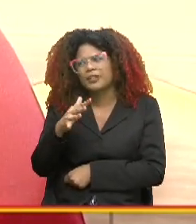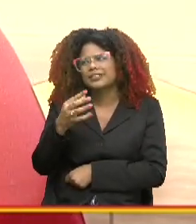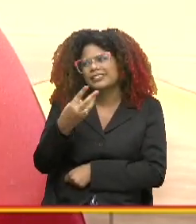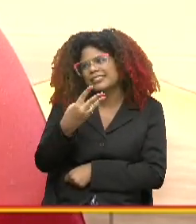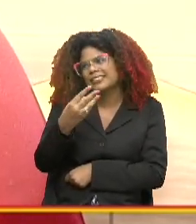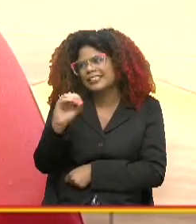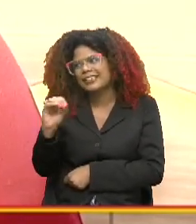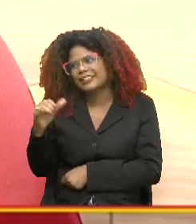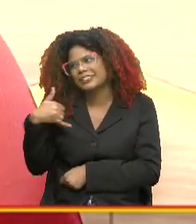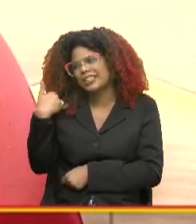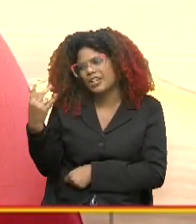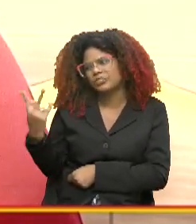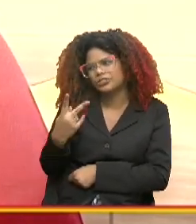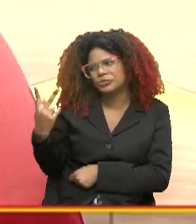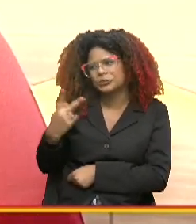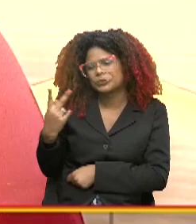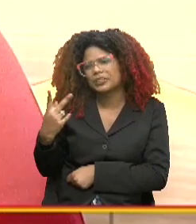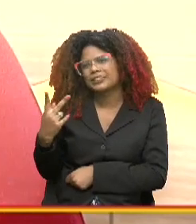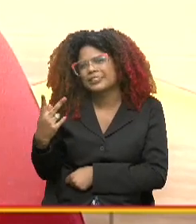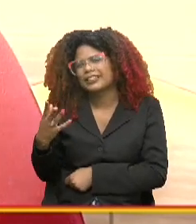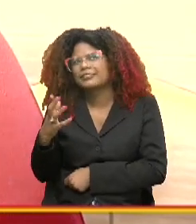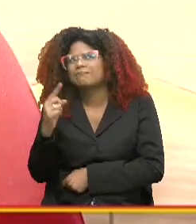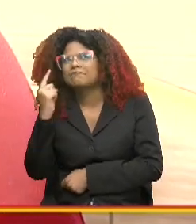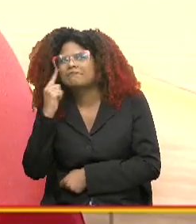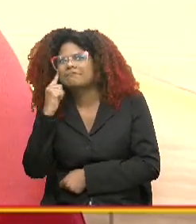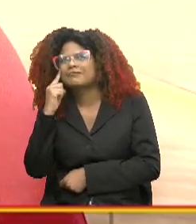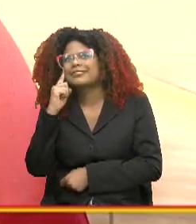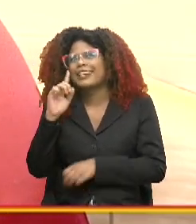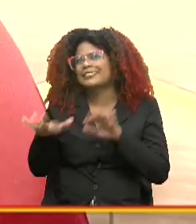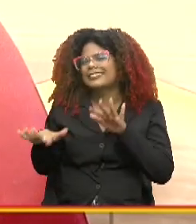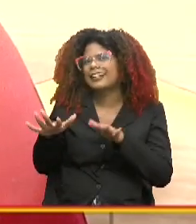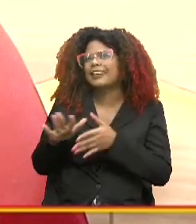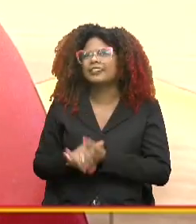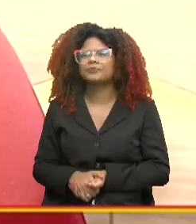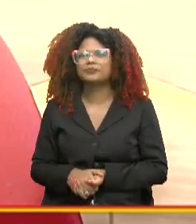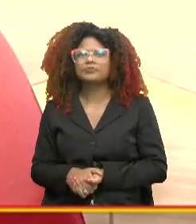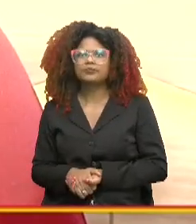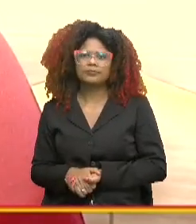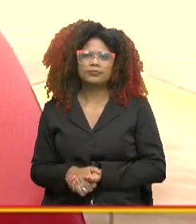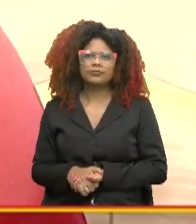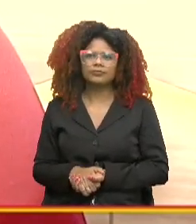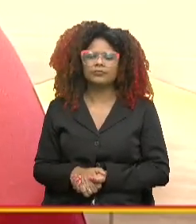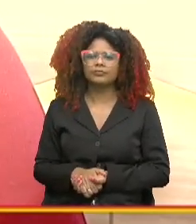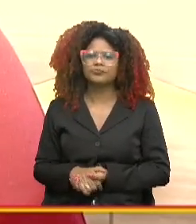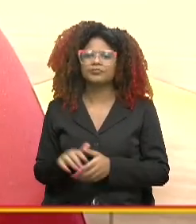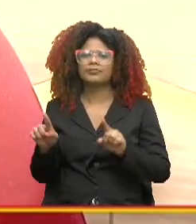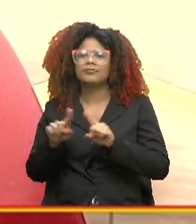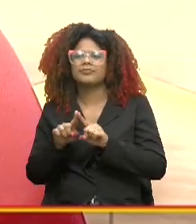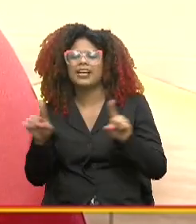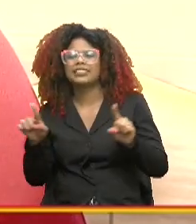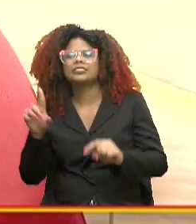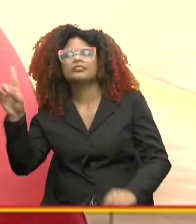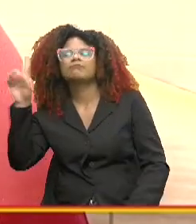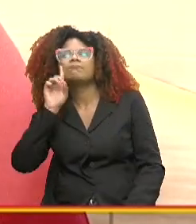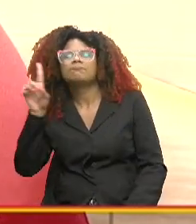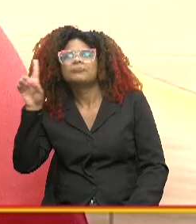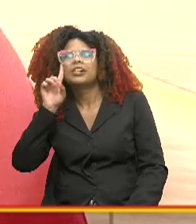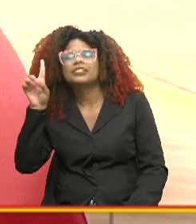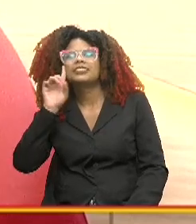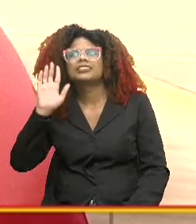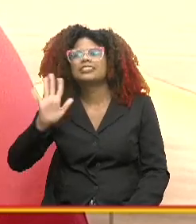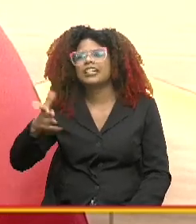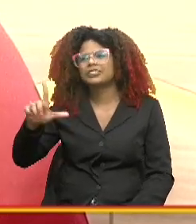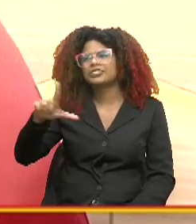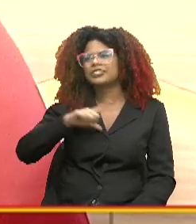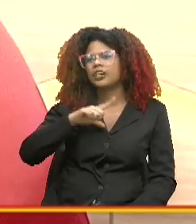de uns 30 anos o tal do relógio biológico né dizendo vamos vamos mas aí numa rotina em que a gente aí já